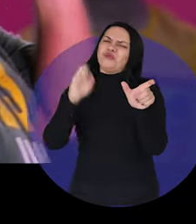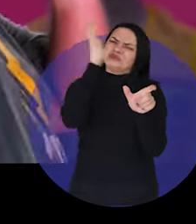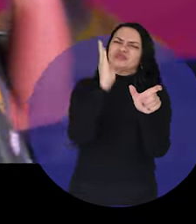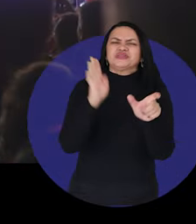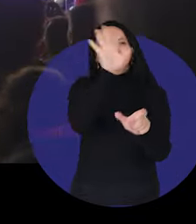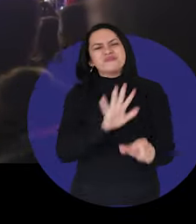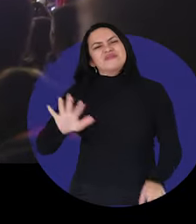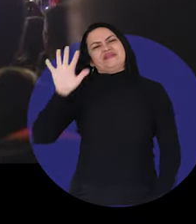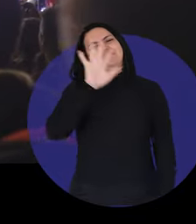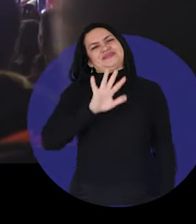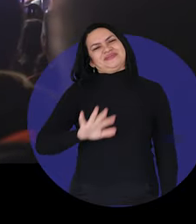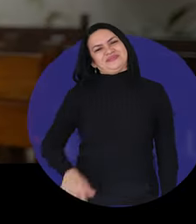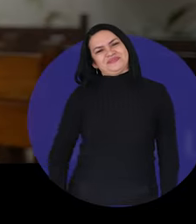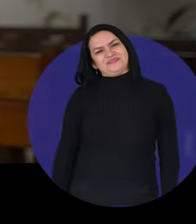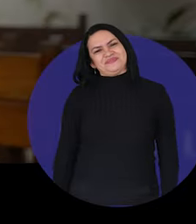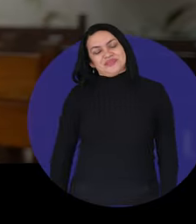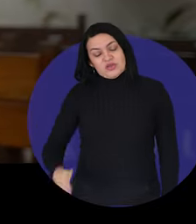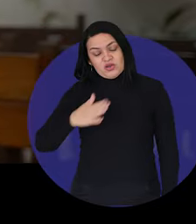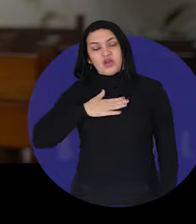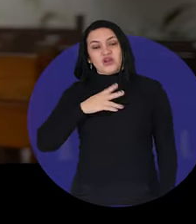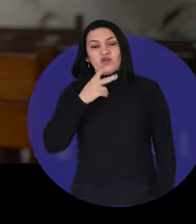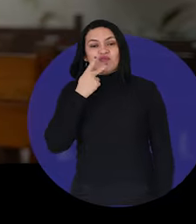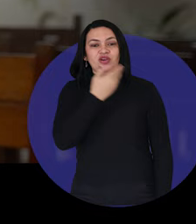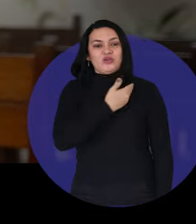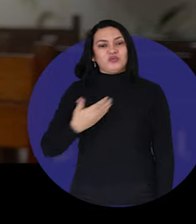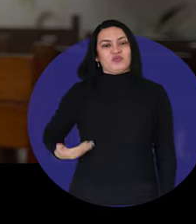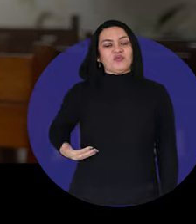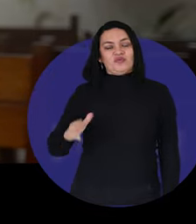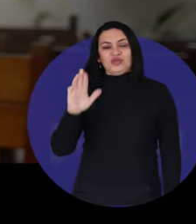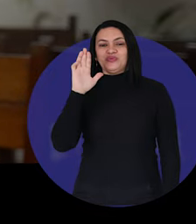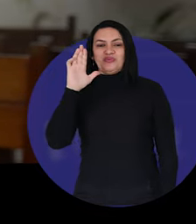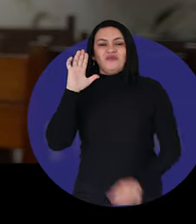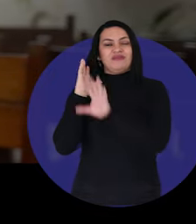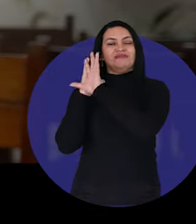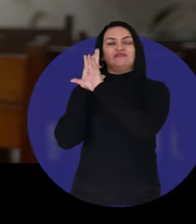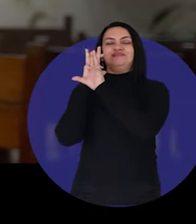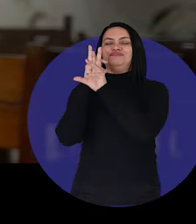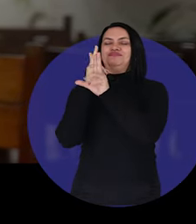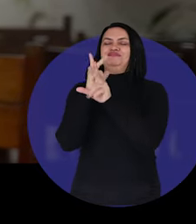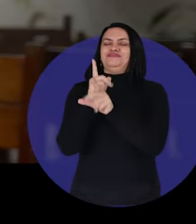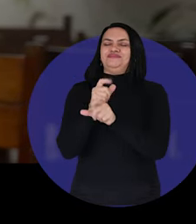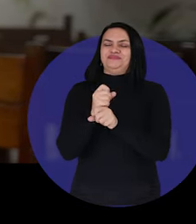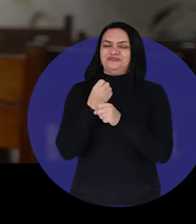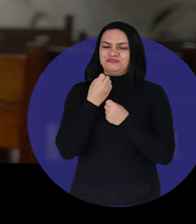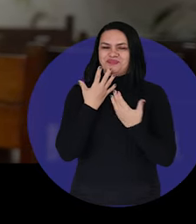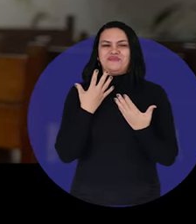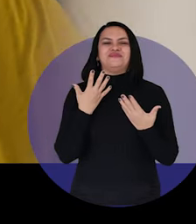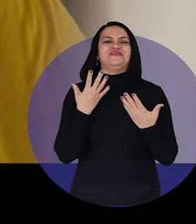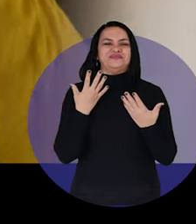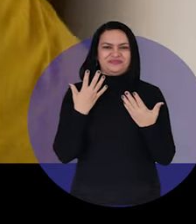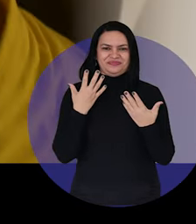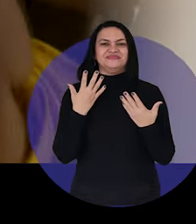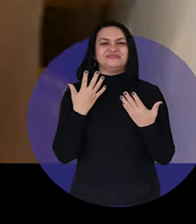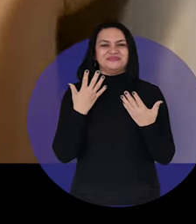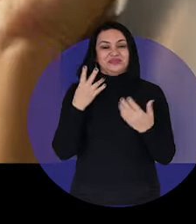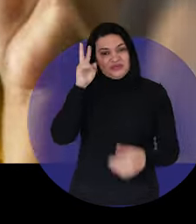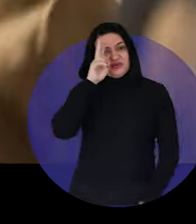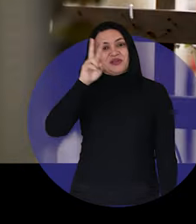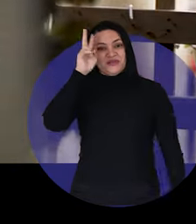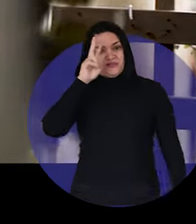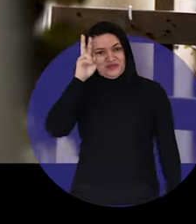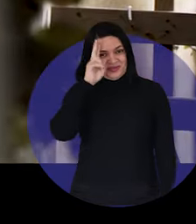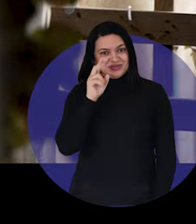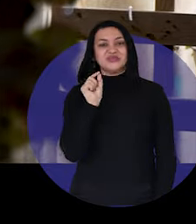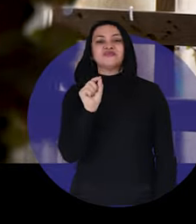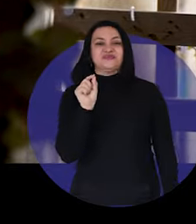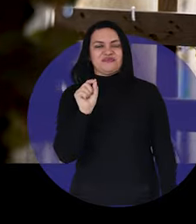e brasileiras. Quando eu falo do governo Lula, me traz muitas lembranças boas, né? E uma